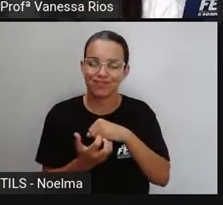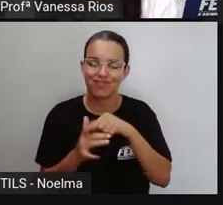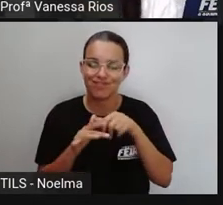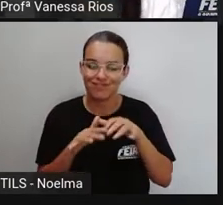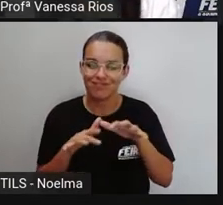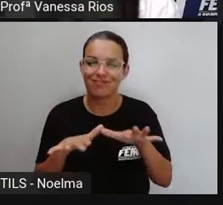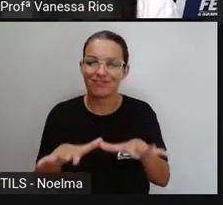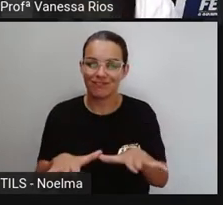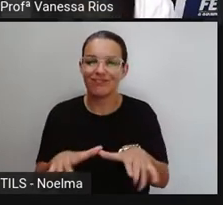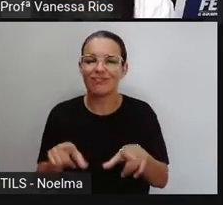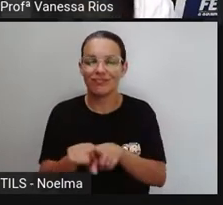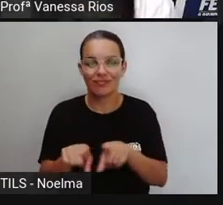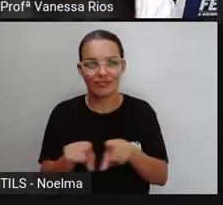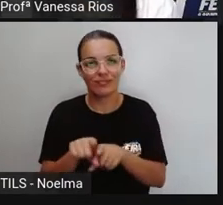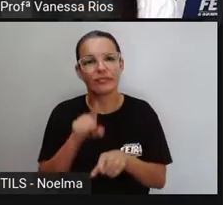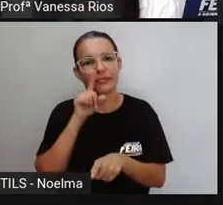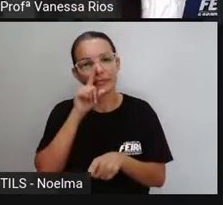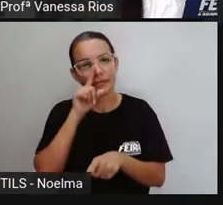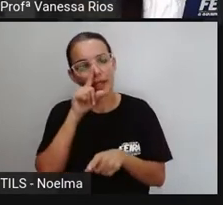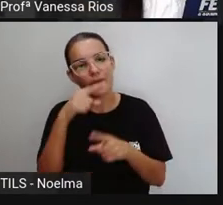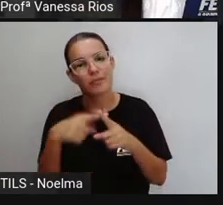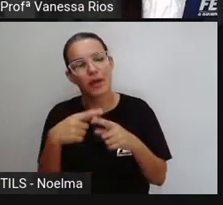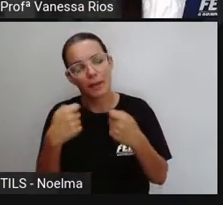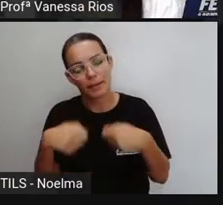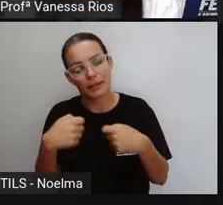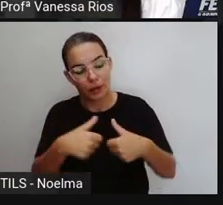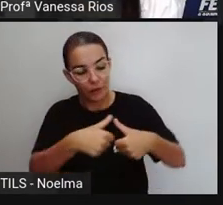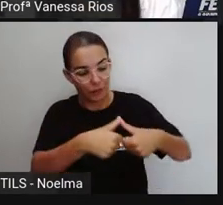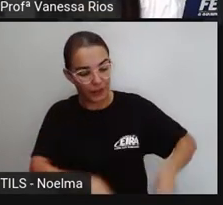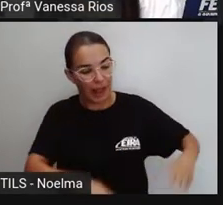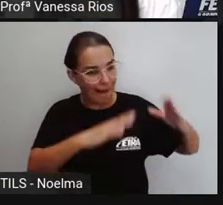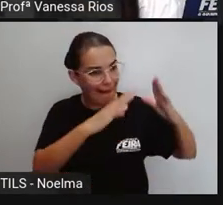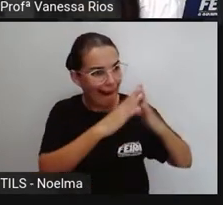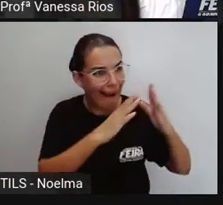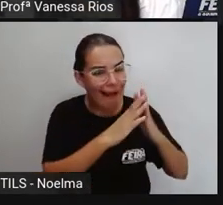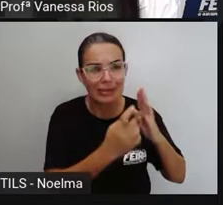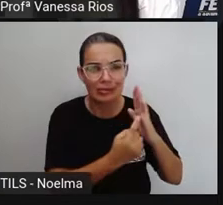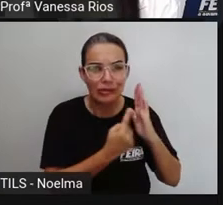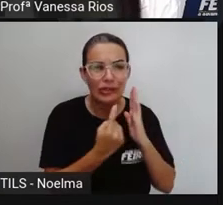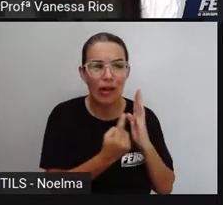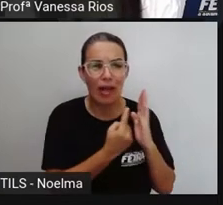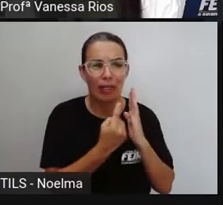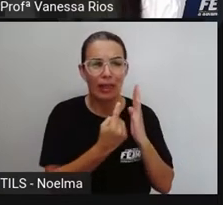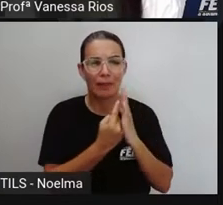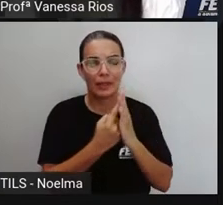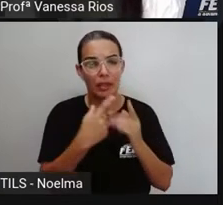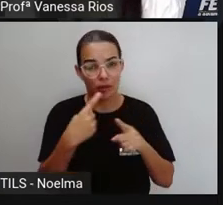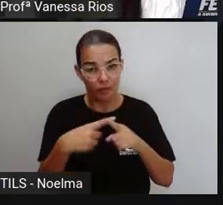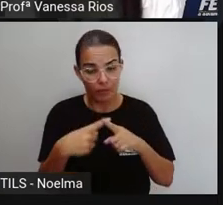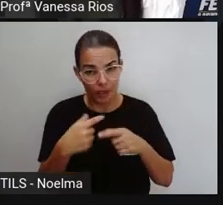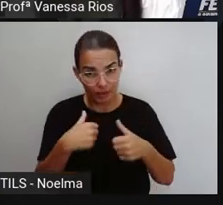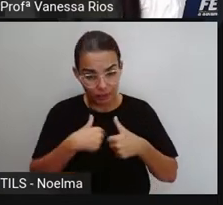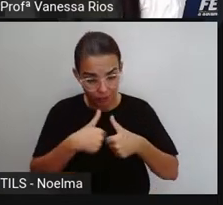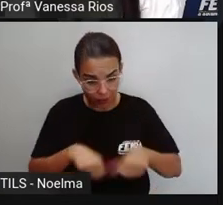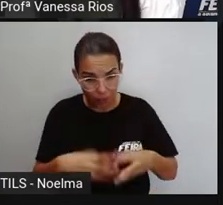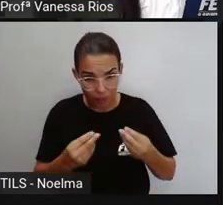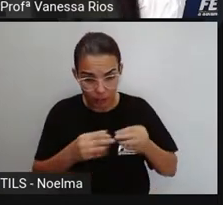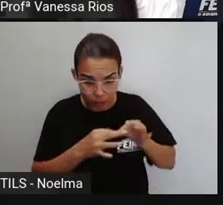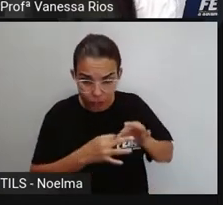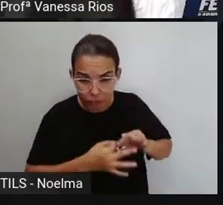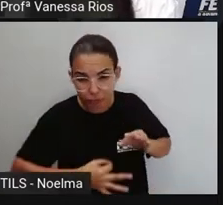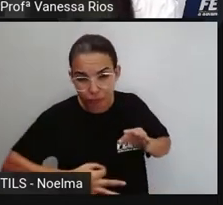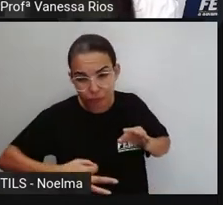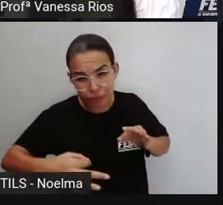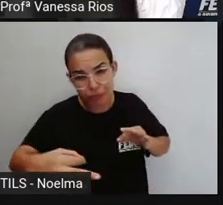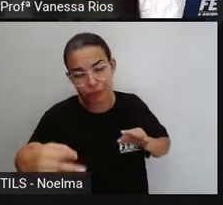pandemia, quando a gente precisou ficar trancado em casa, né? E por um período extenso, não ter